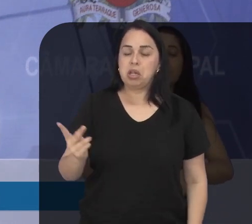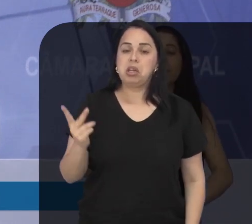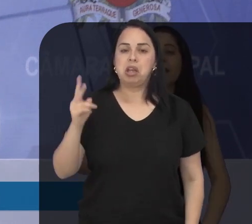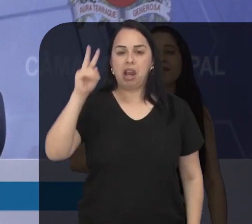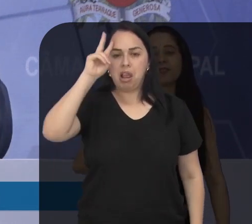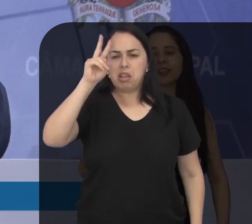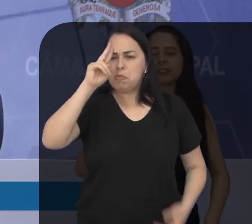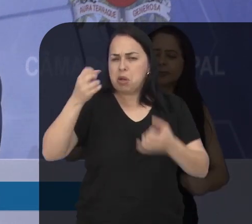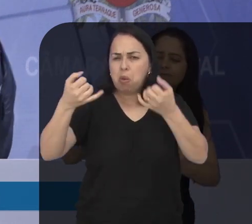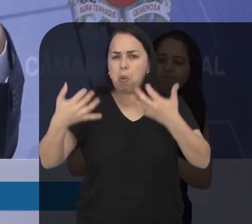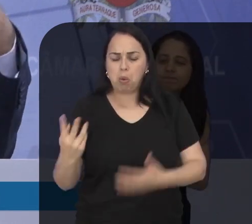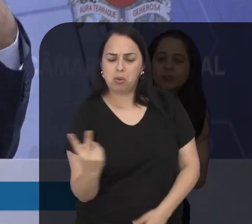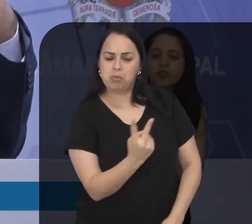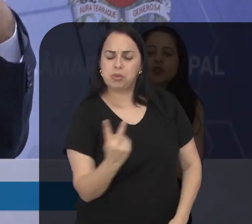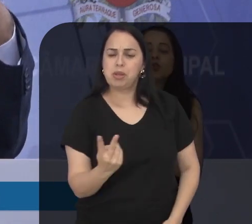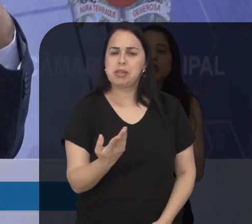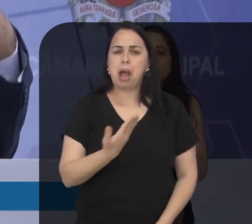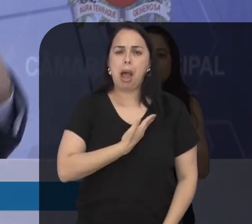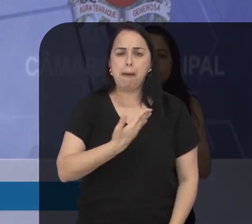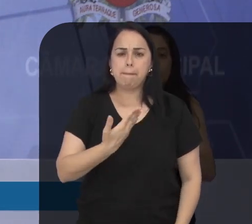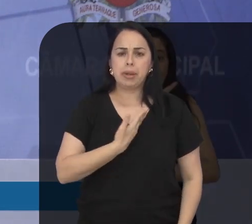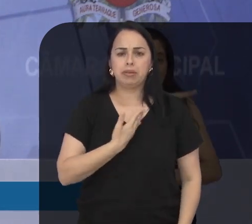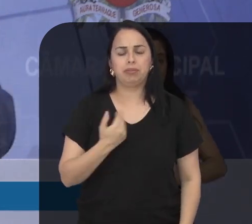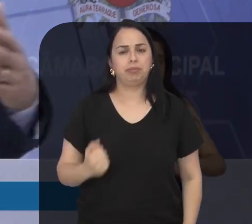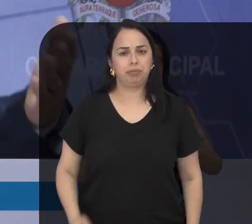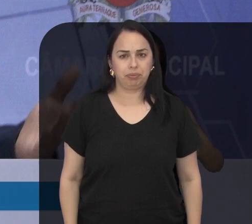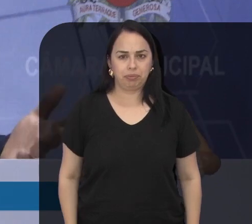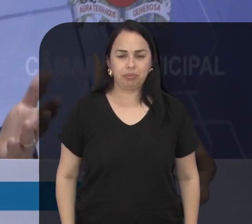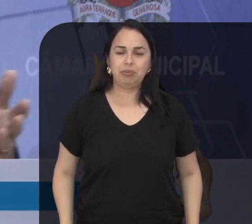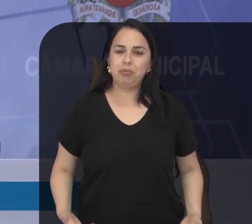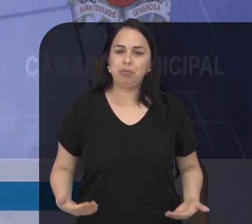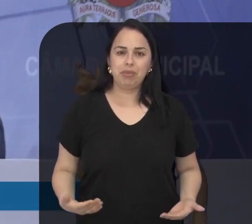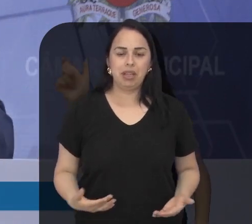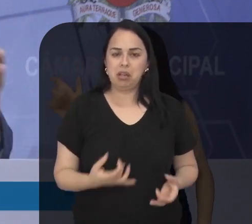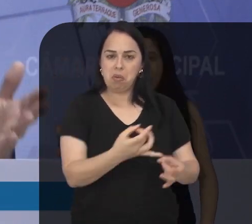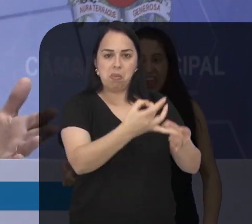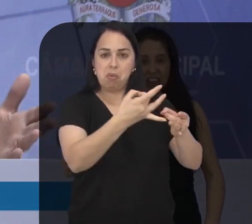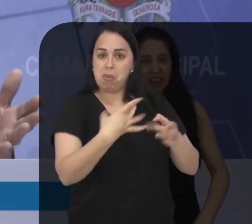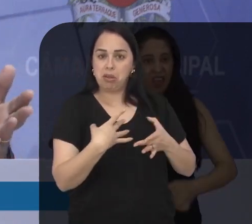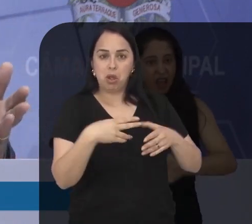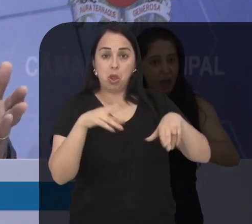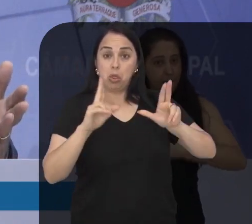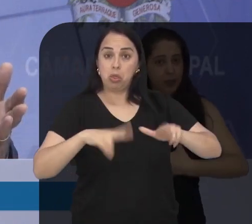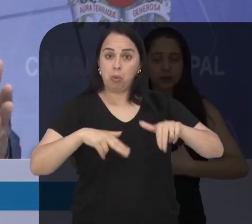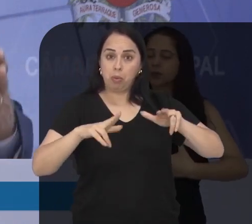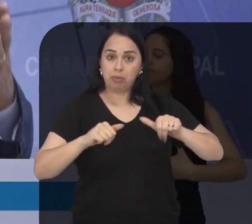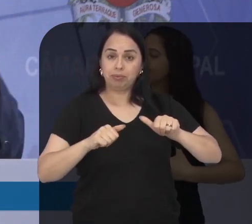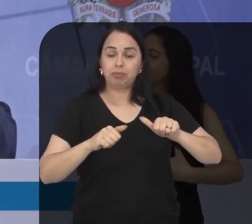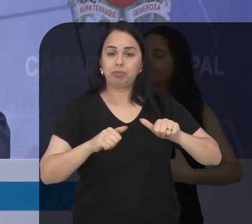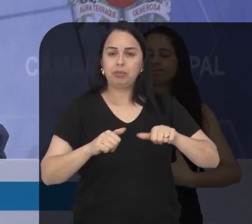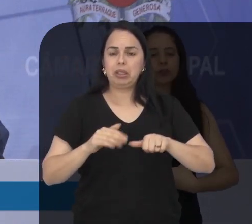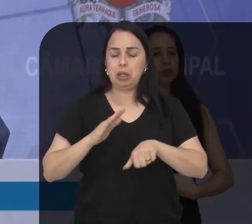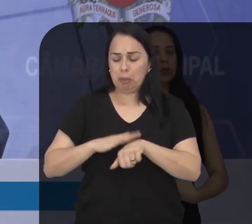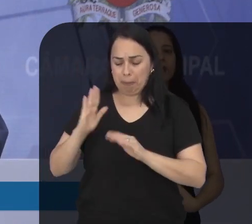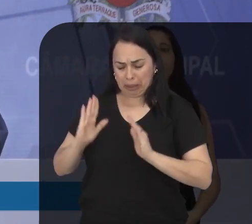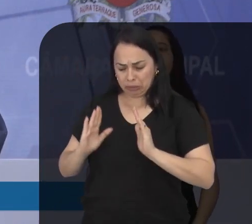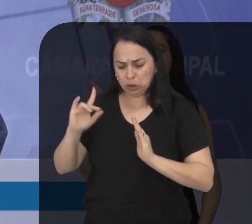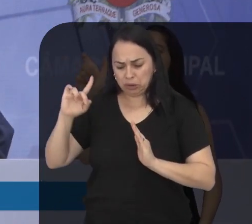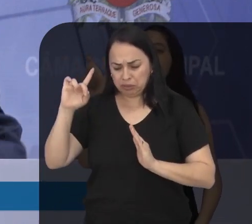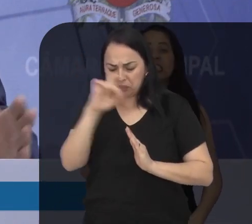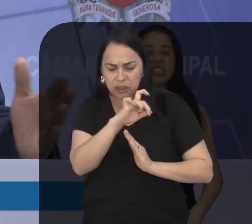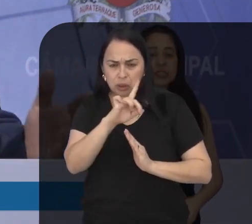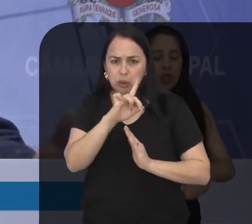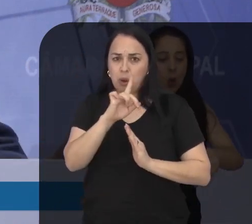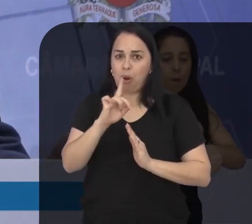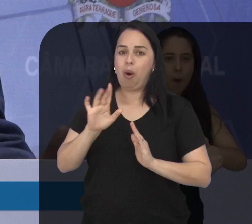forte amizade com o homenageado. Ele não nos deixa em nenhum momento. Seja o nosso momento